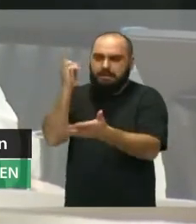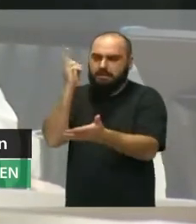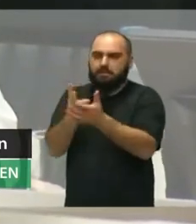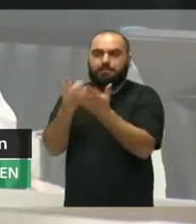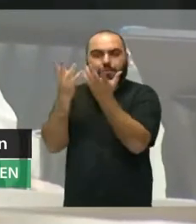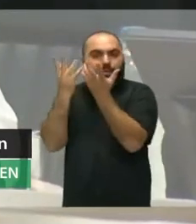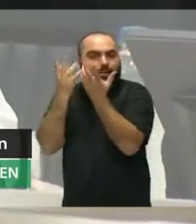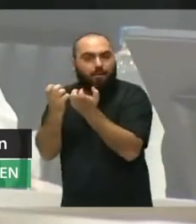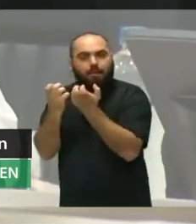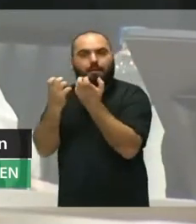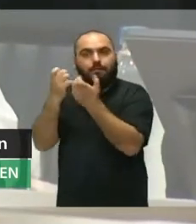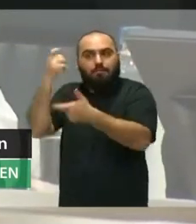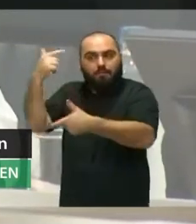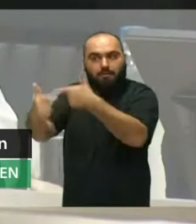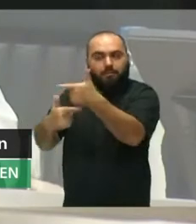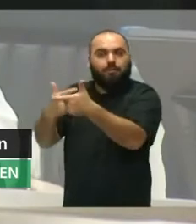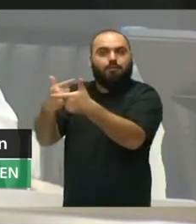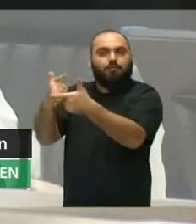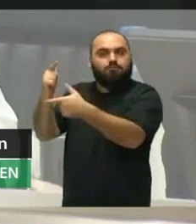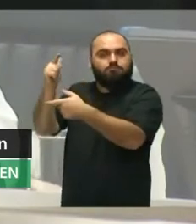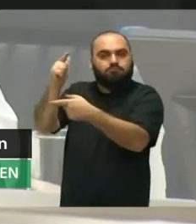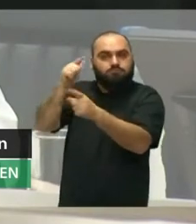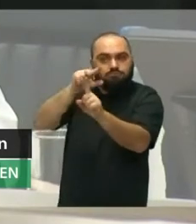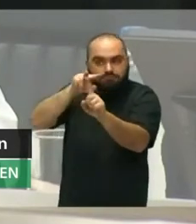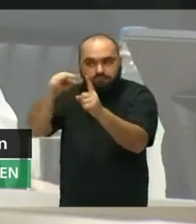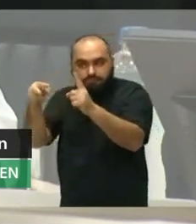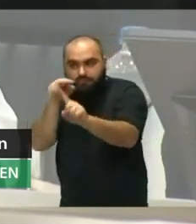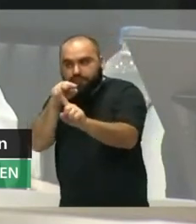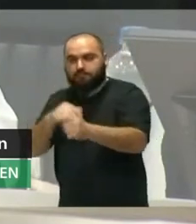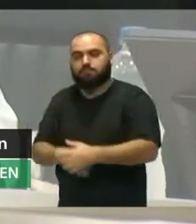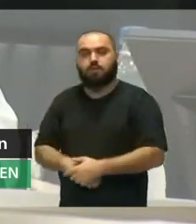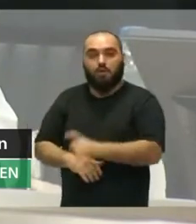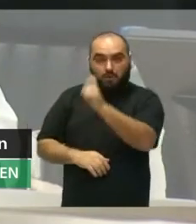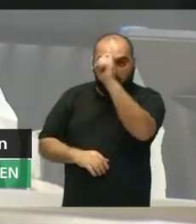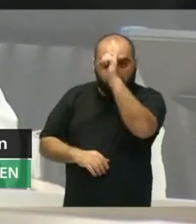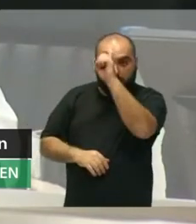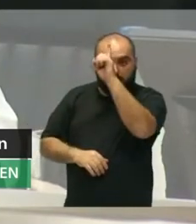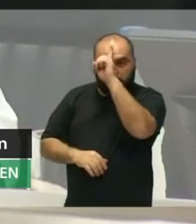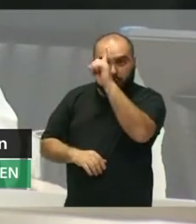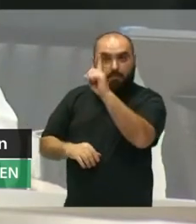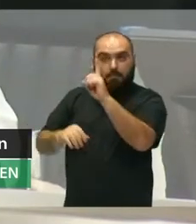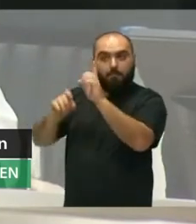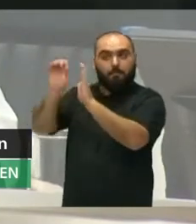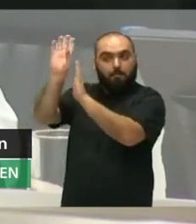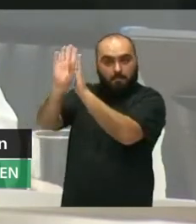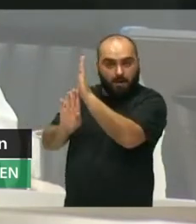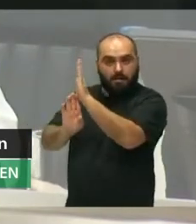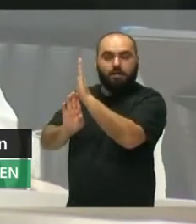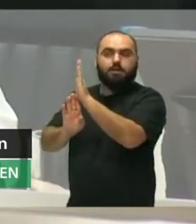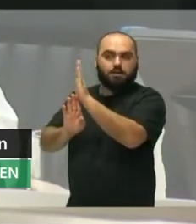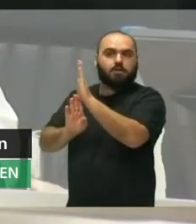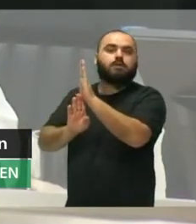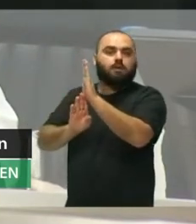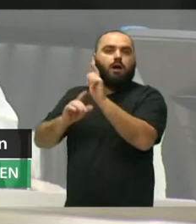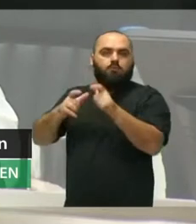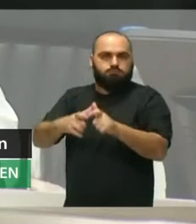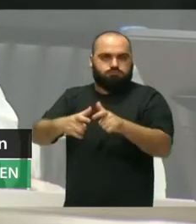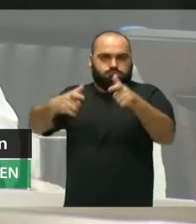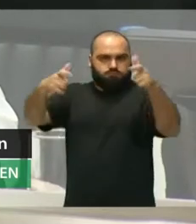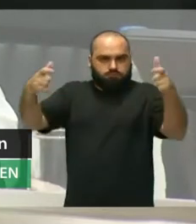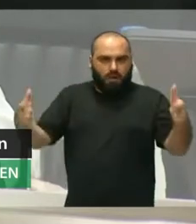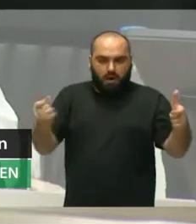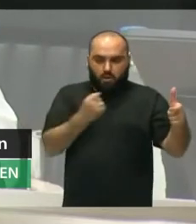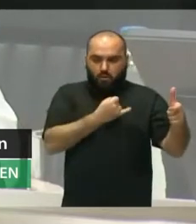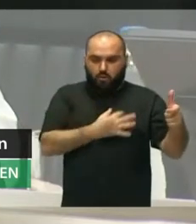com transparência. De fato, Marieta é um grande hospital, os números impressionam, e é um